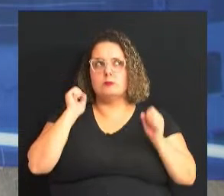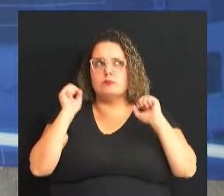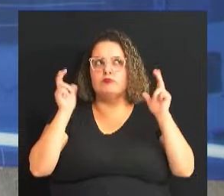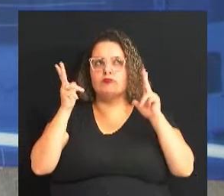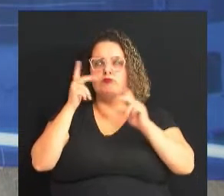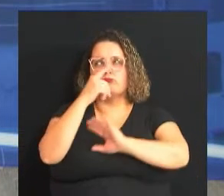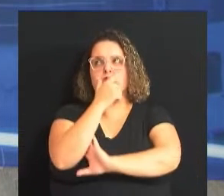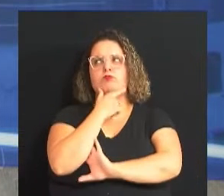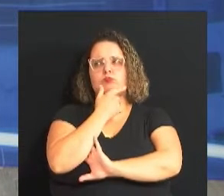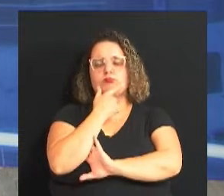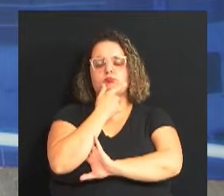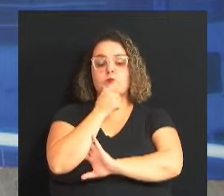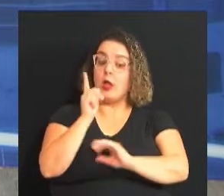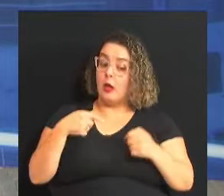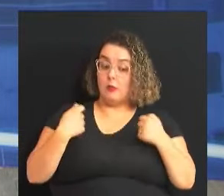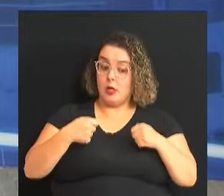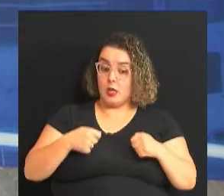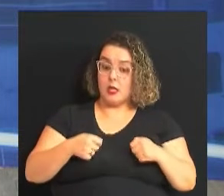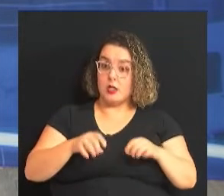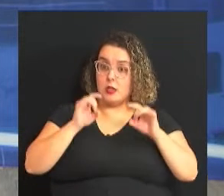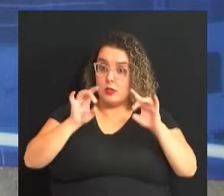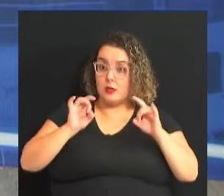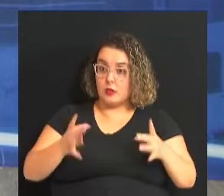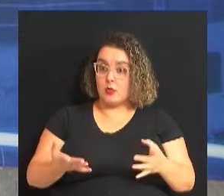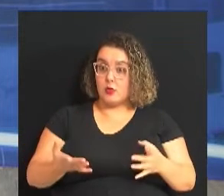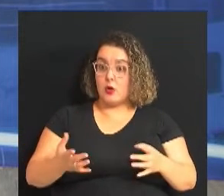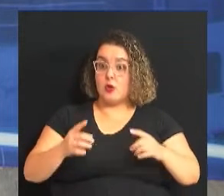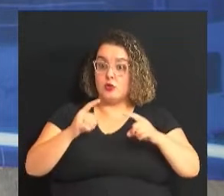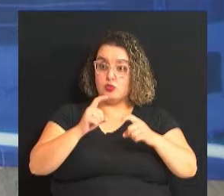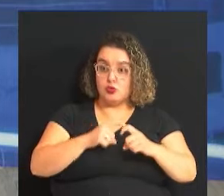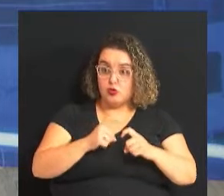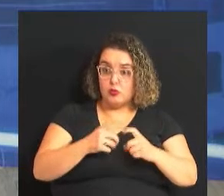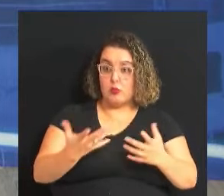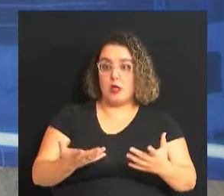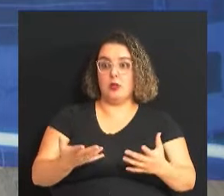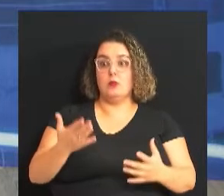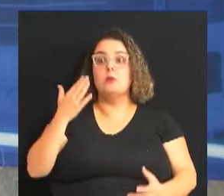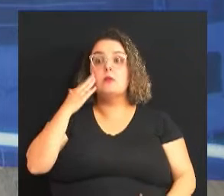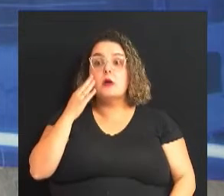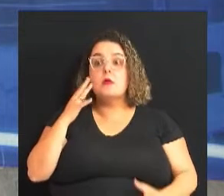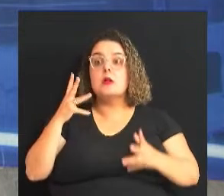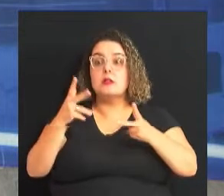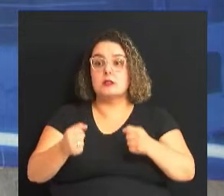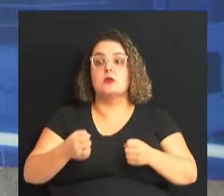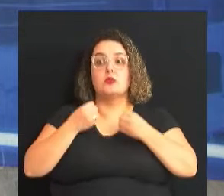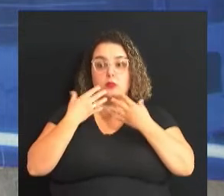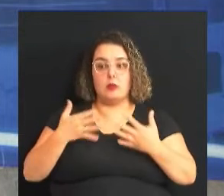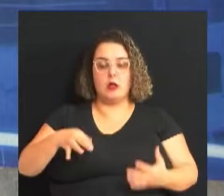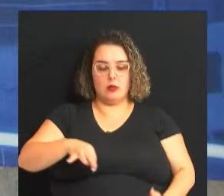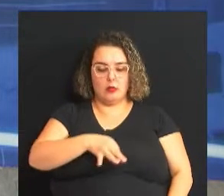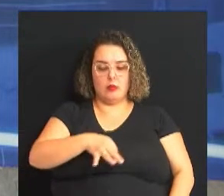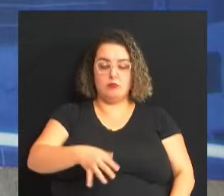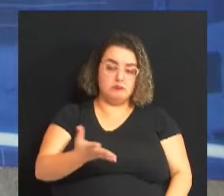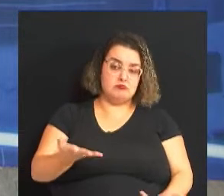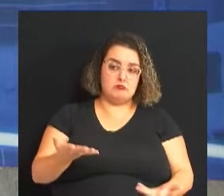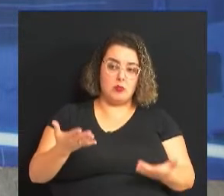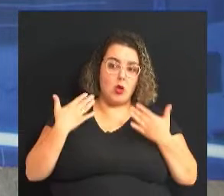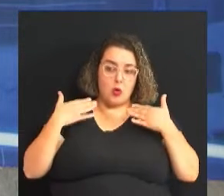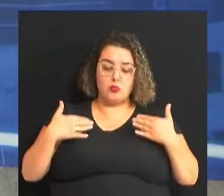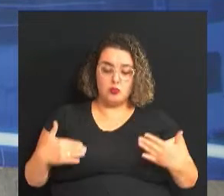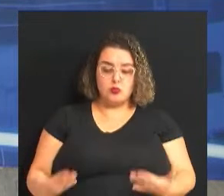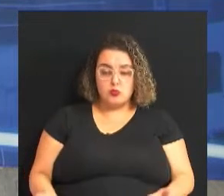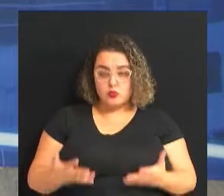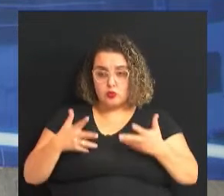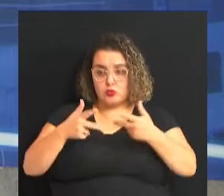de alerta, falar, preciso de um especialista, preciso de um médico para saber se está tudo bem com o meu intestino, ou enfim, né, com toda a parte,